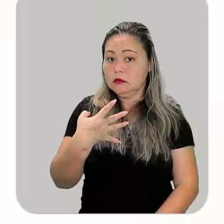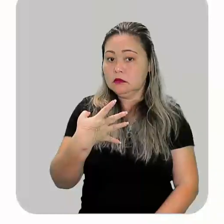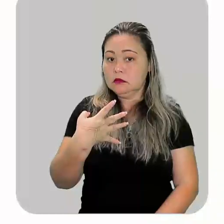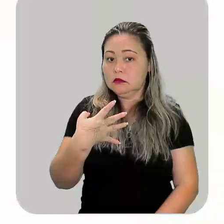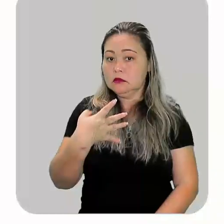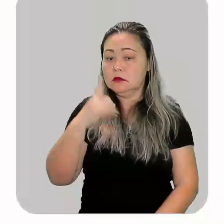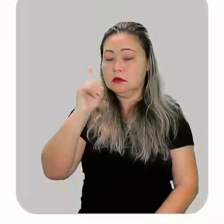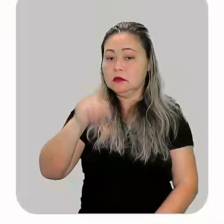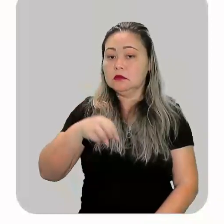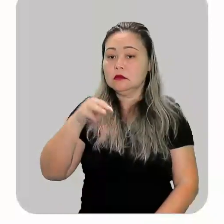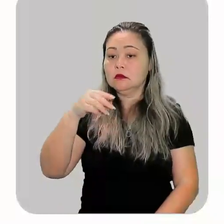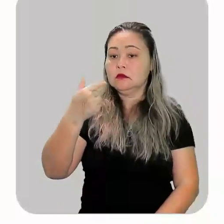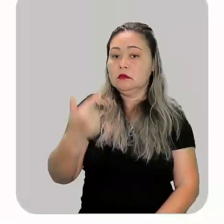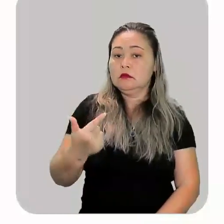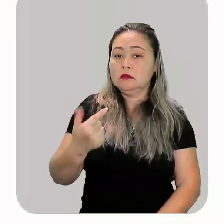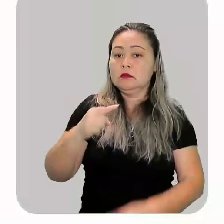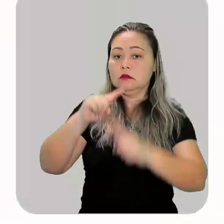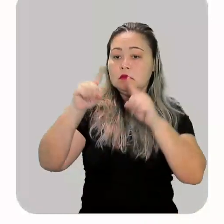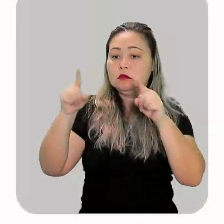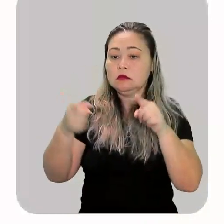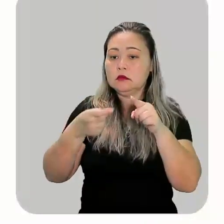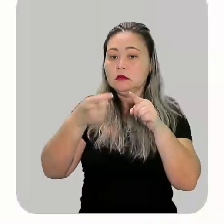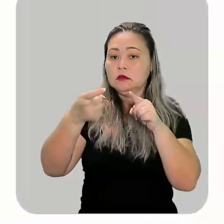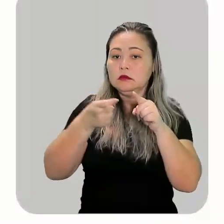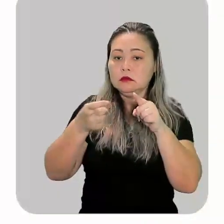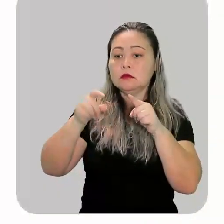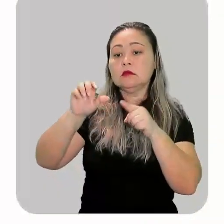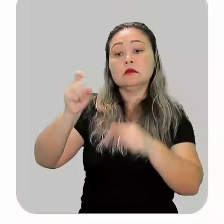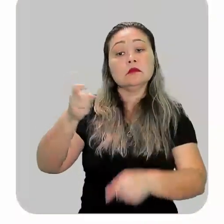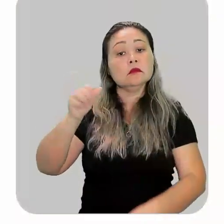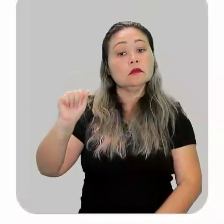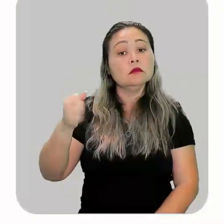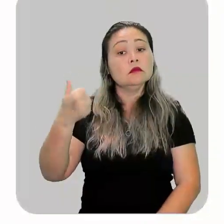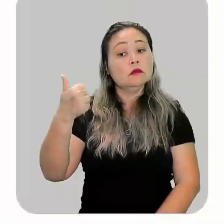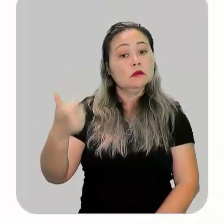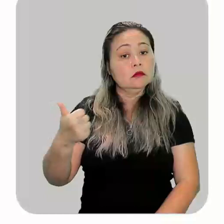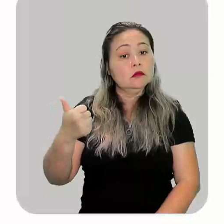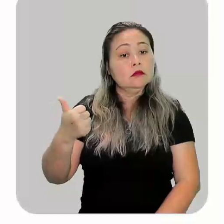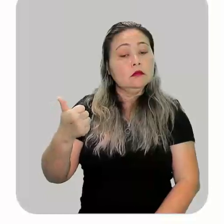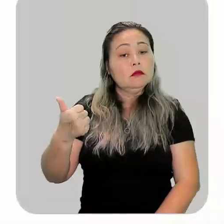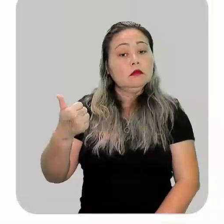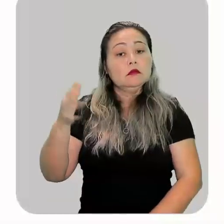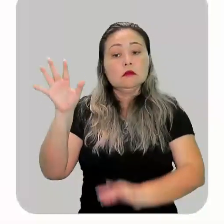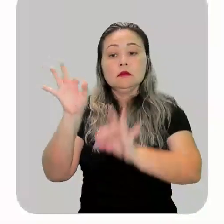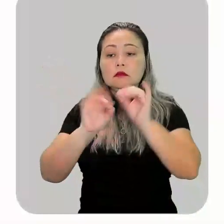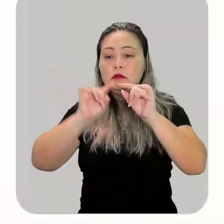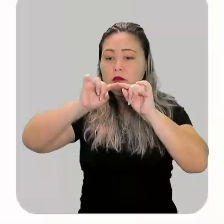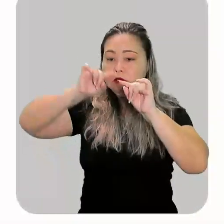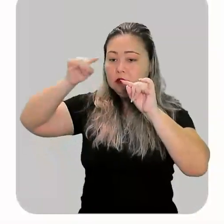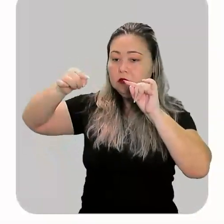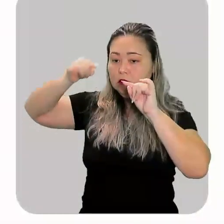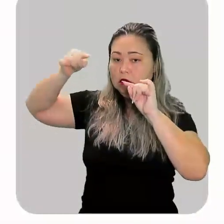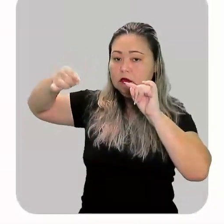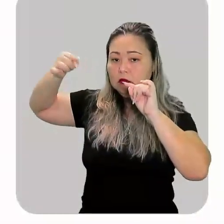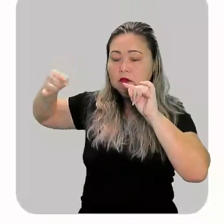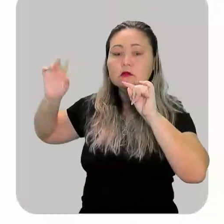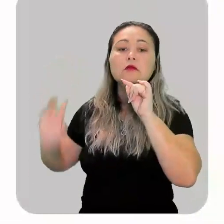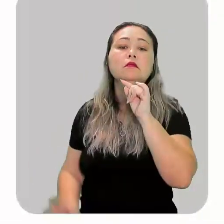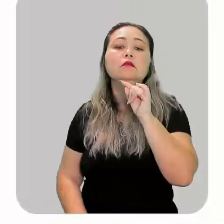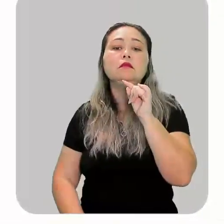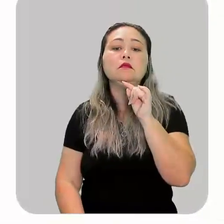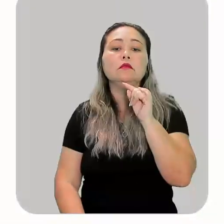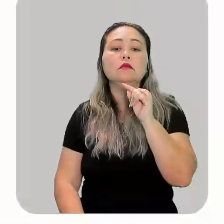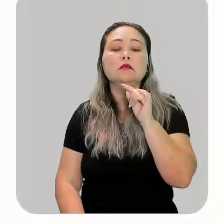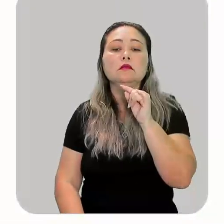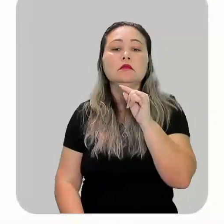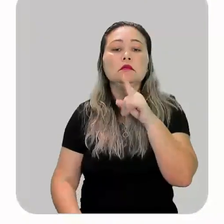ao m, que é 2 vezes x menos o xa. 1. Vamos fazer um chuveirinho aqui, né? Na hora de